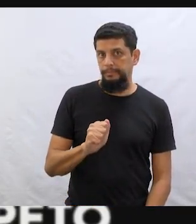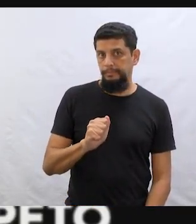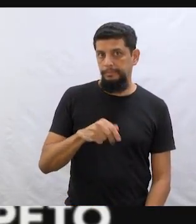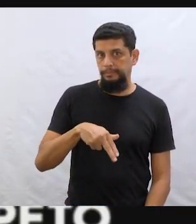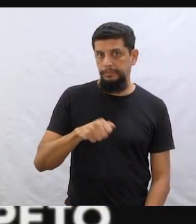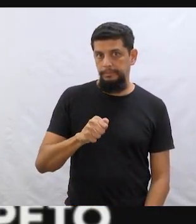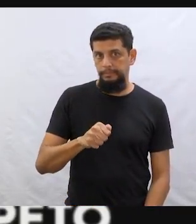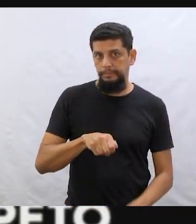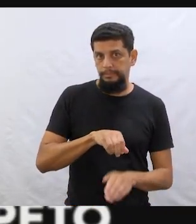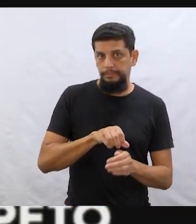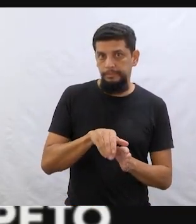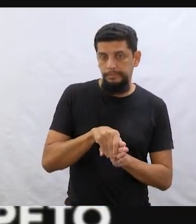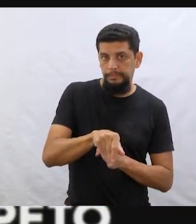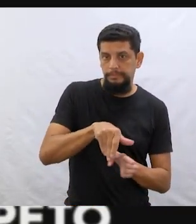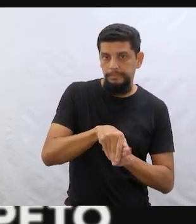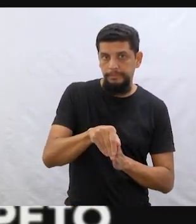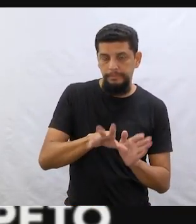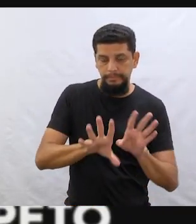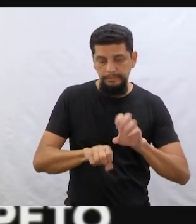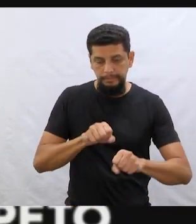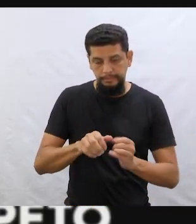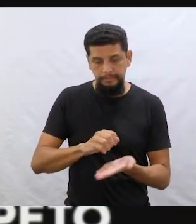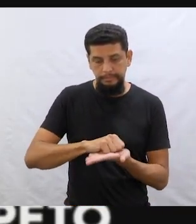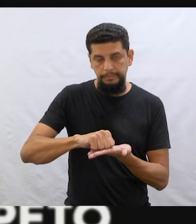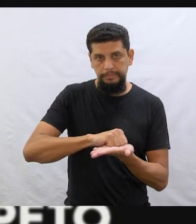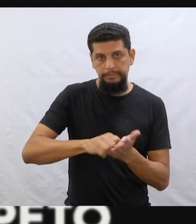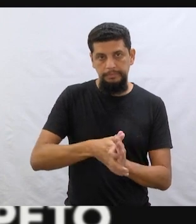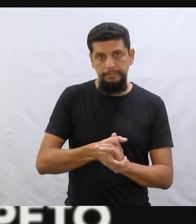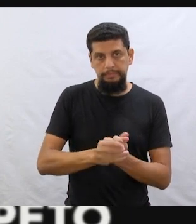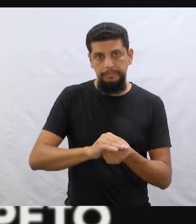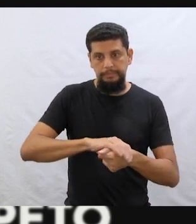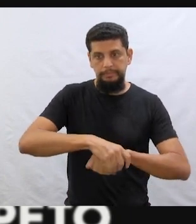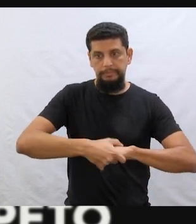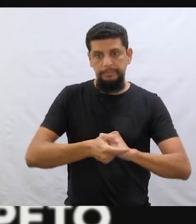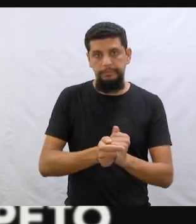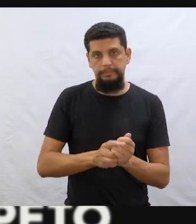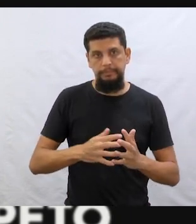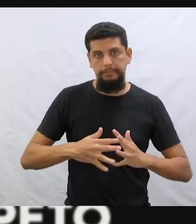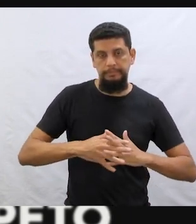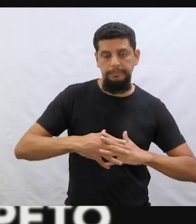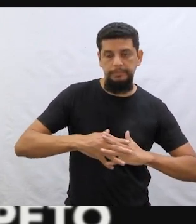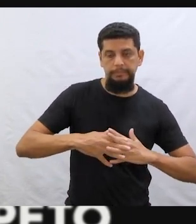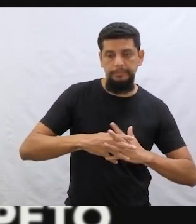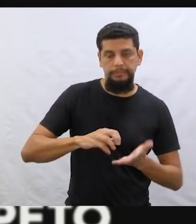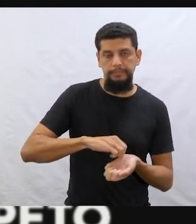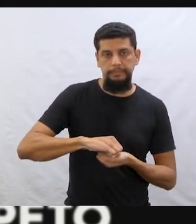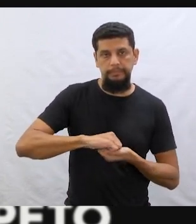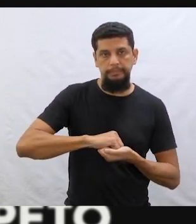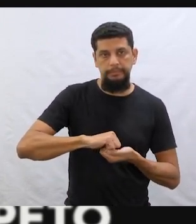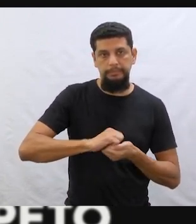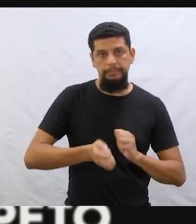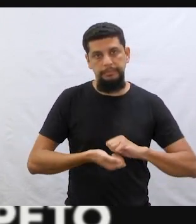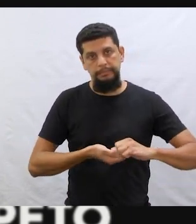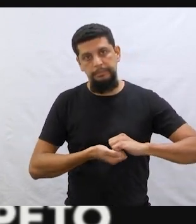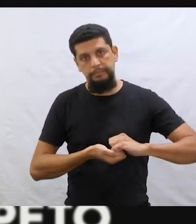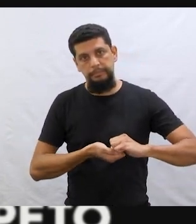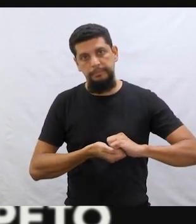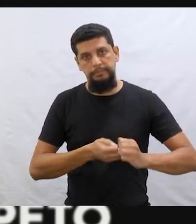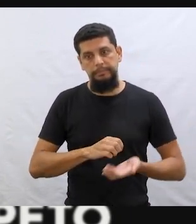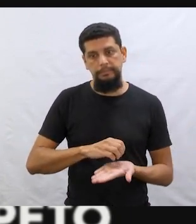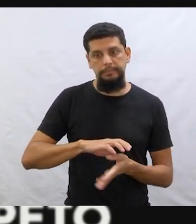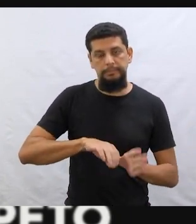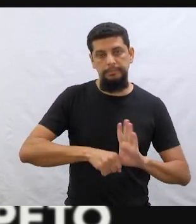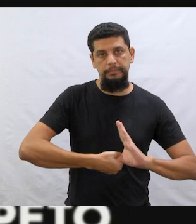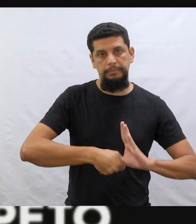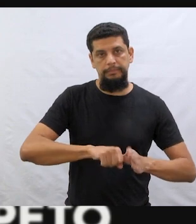Então, olhe lá, pegar o sabonete, lavar bem entre os dedos, na palma da